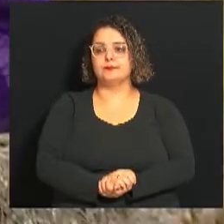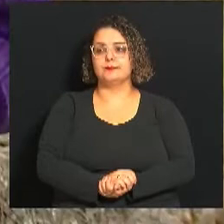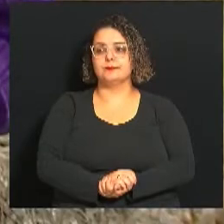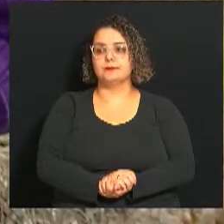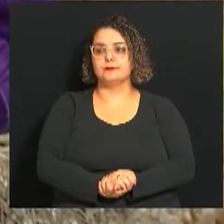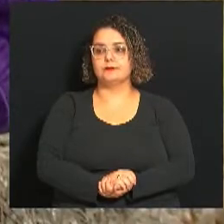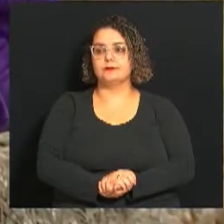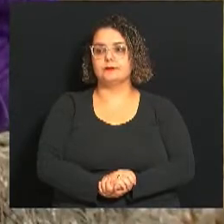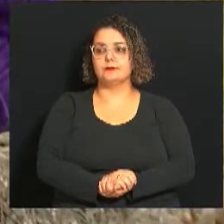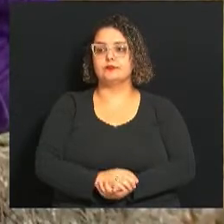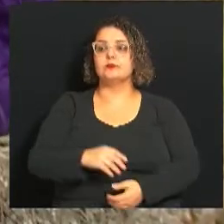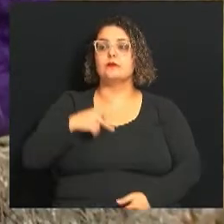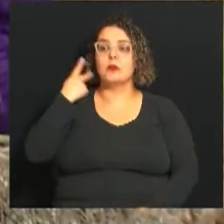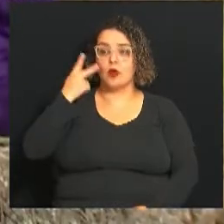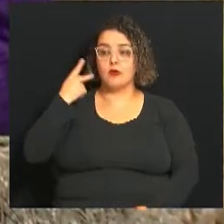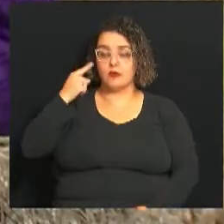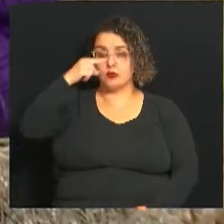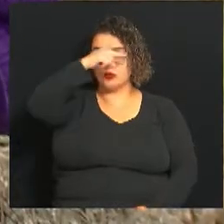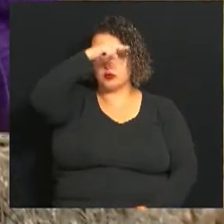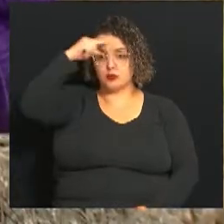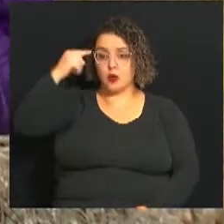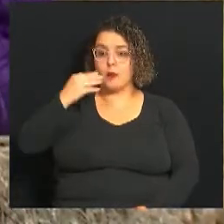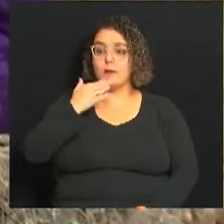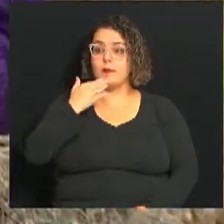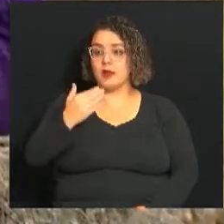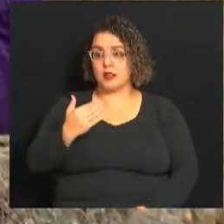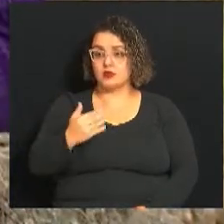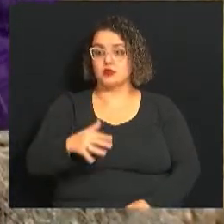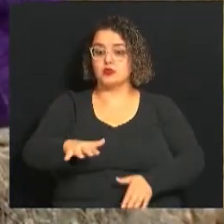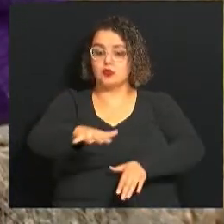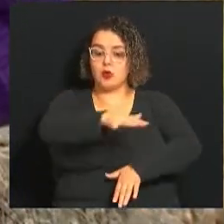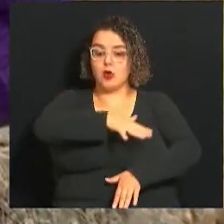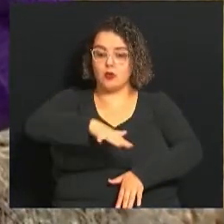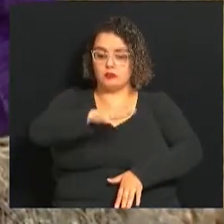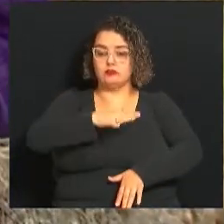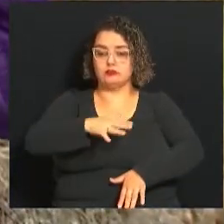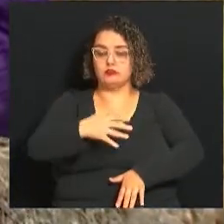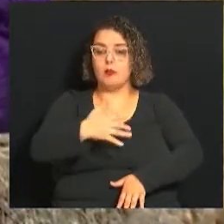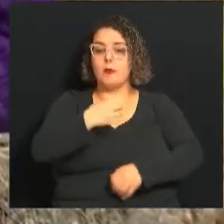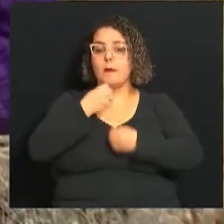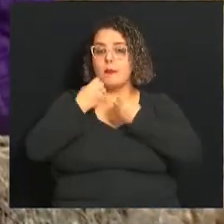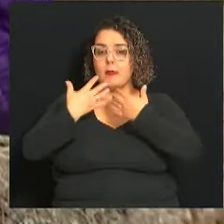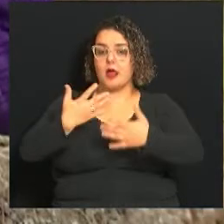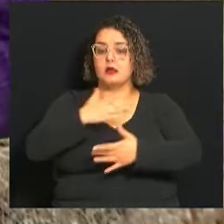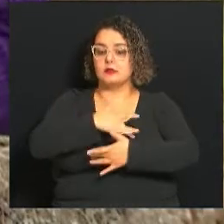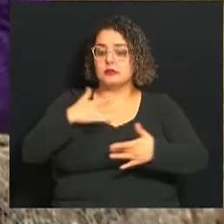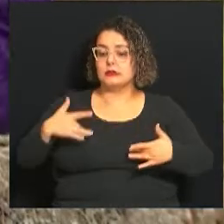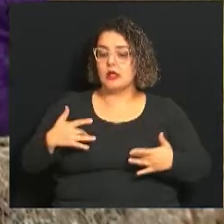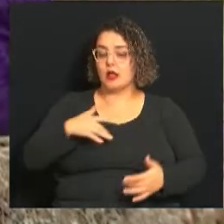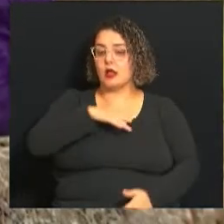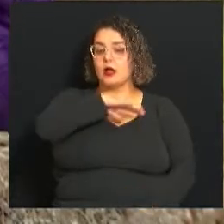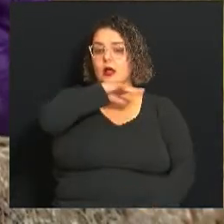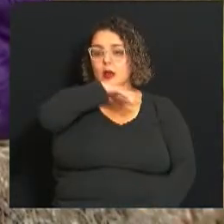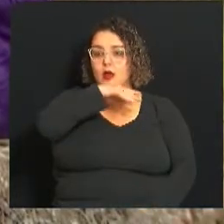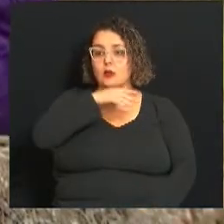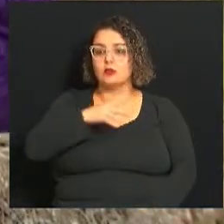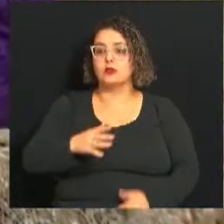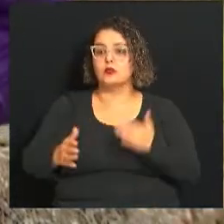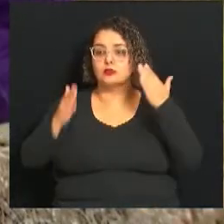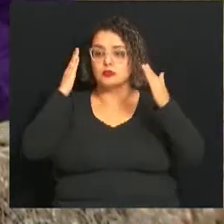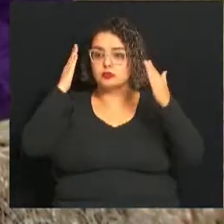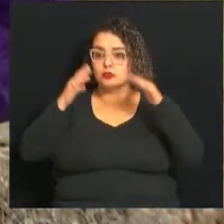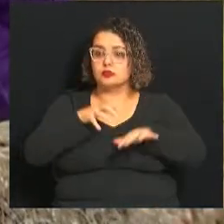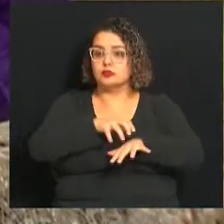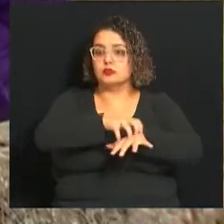O vereador Otto Alejandro solicitou ao Departamento de Bem-Estar Animal uma operação do Castramóvel na região